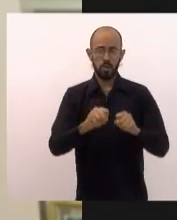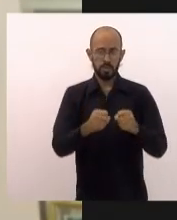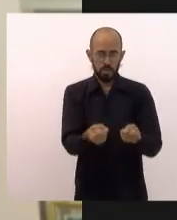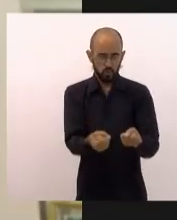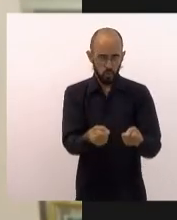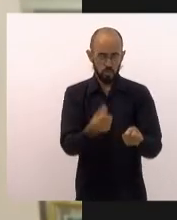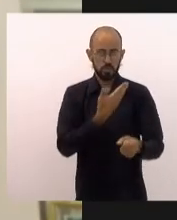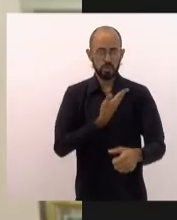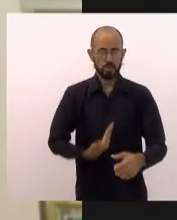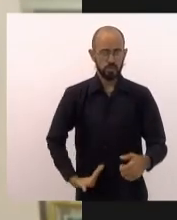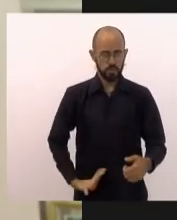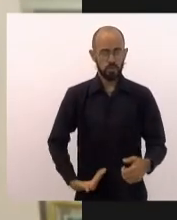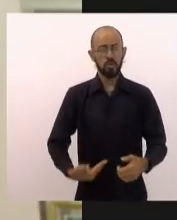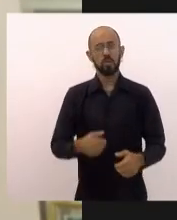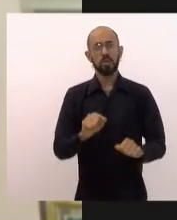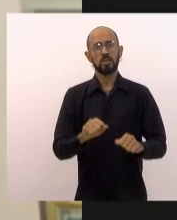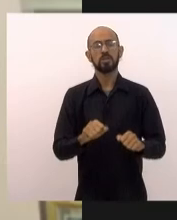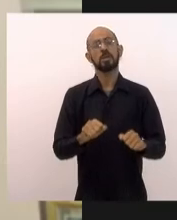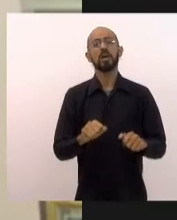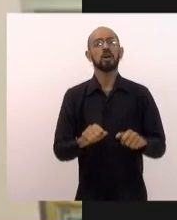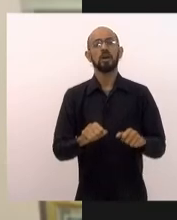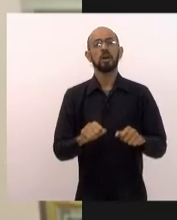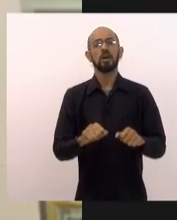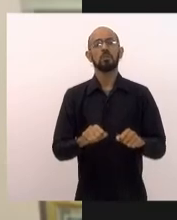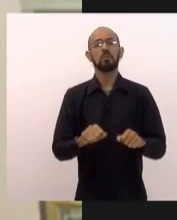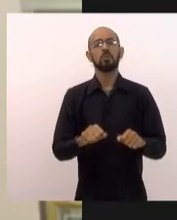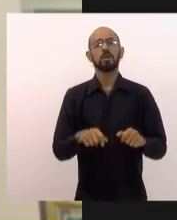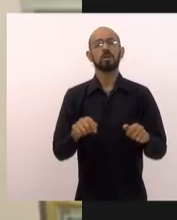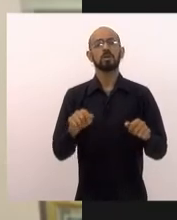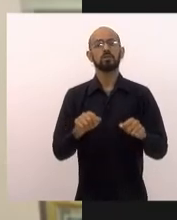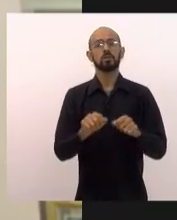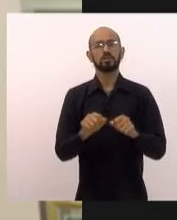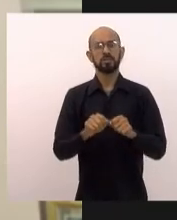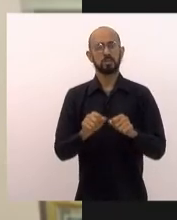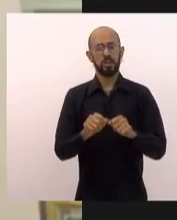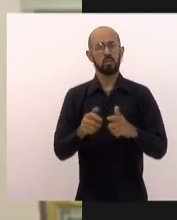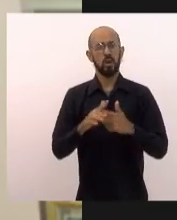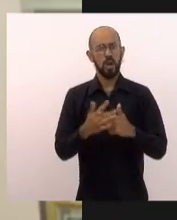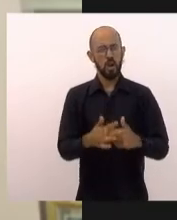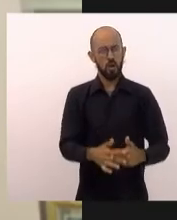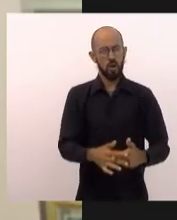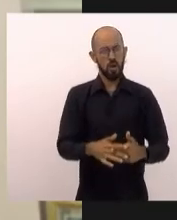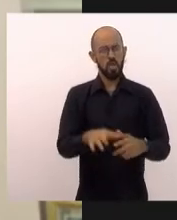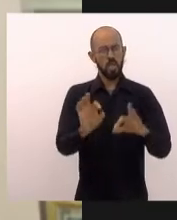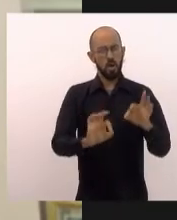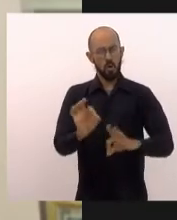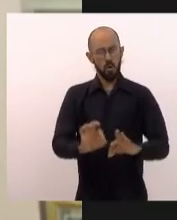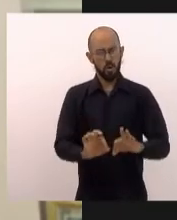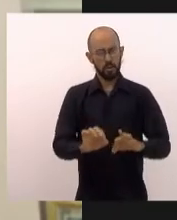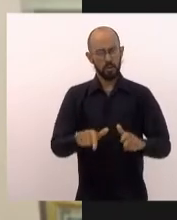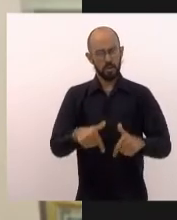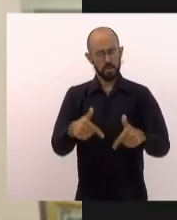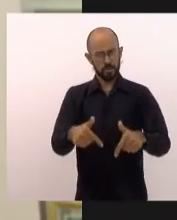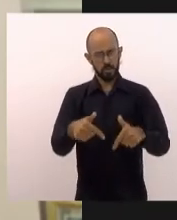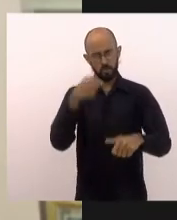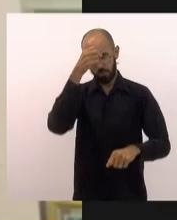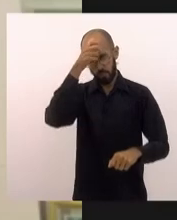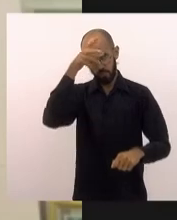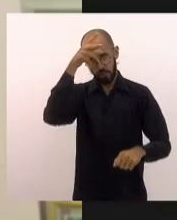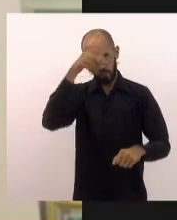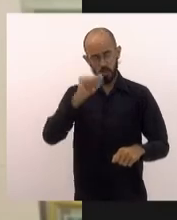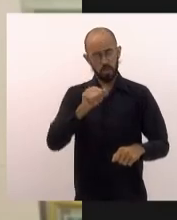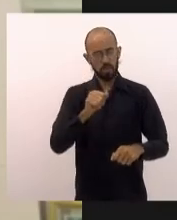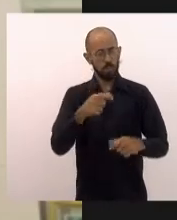têm cumprido brilhantemente esse papel de combater o crime, restaurar a ordem e agir como prefeitura muitas vezes. Então, meu repúdio